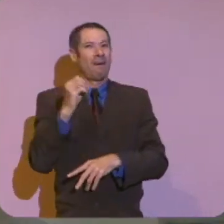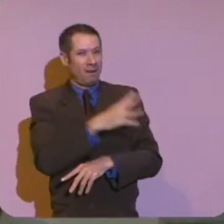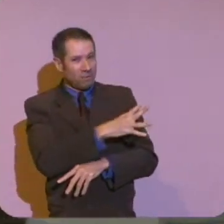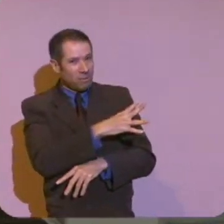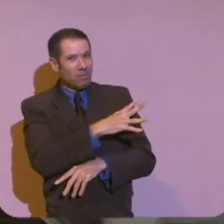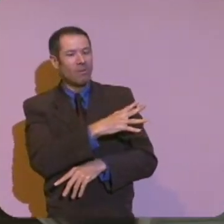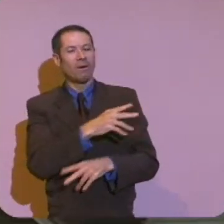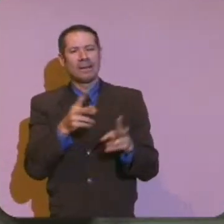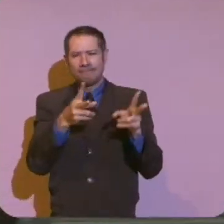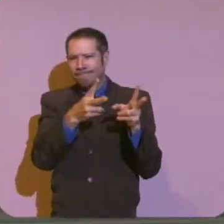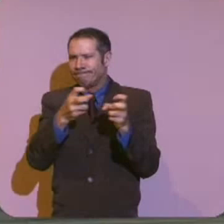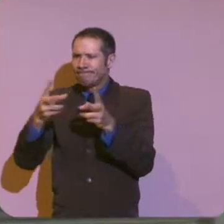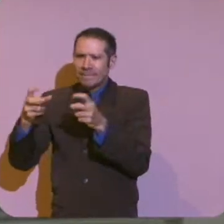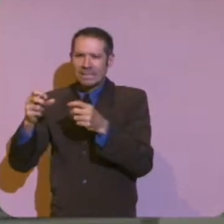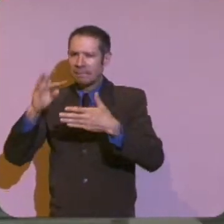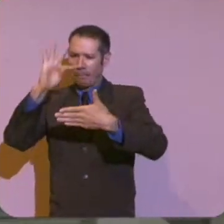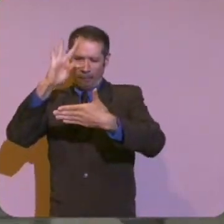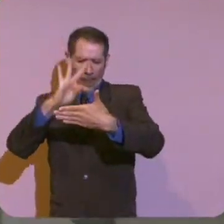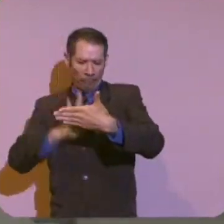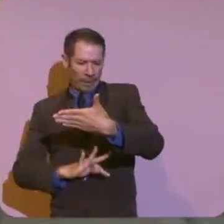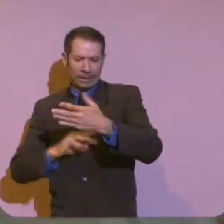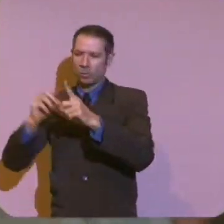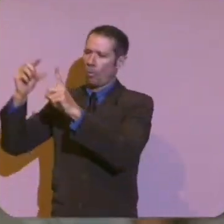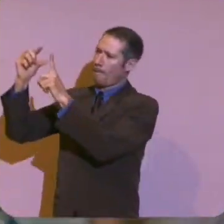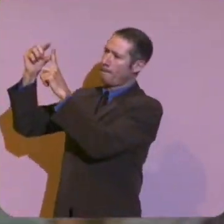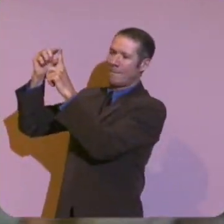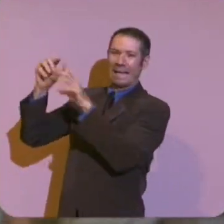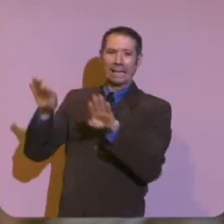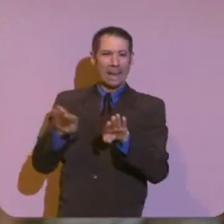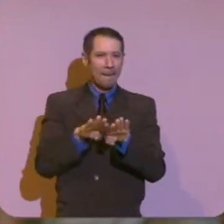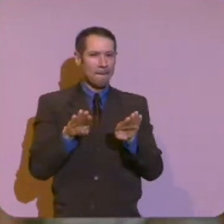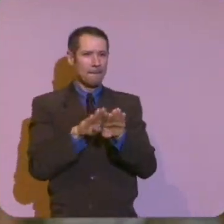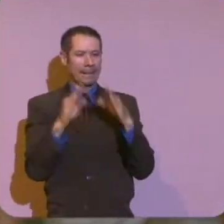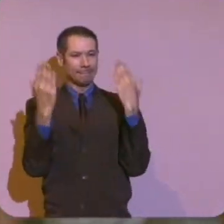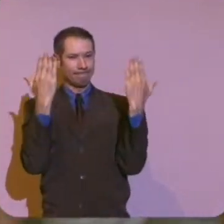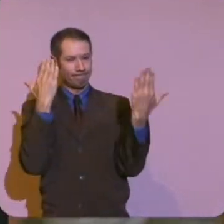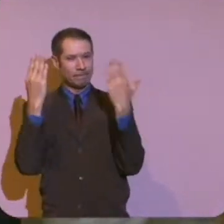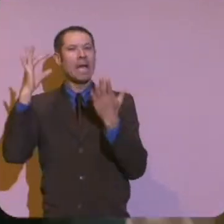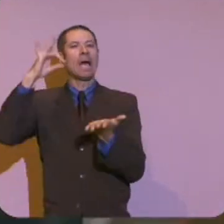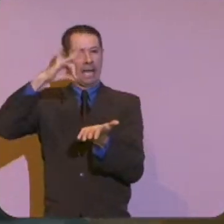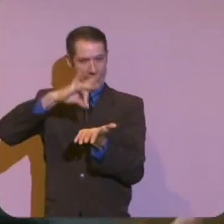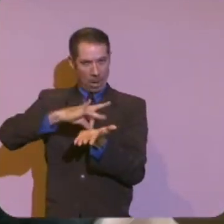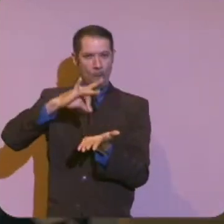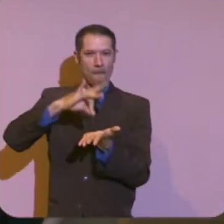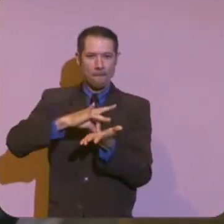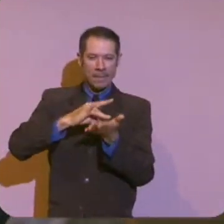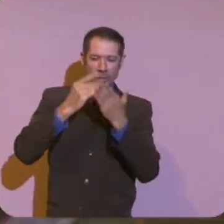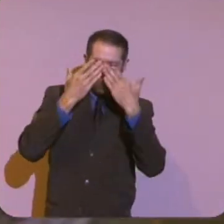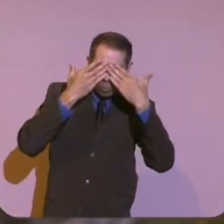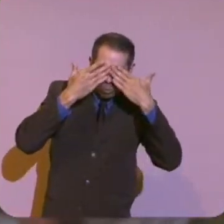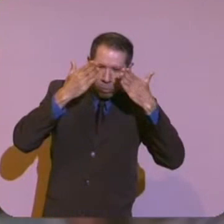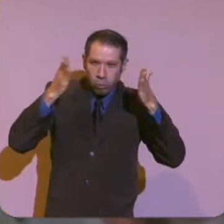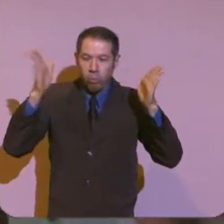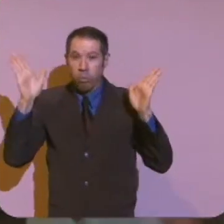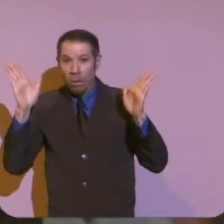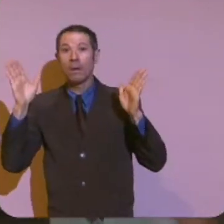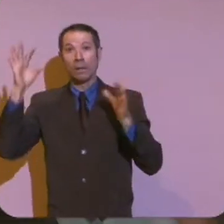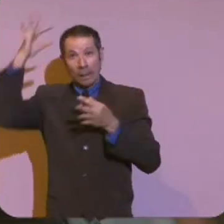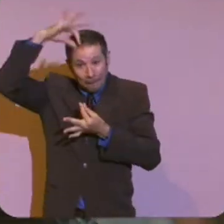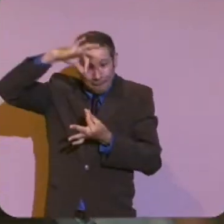vejo que naquele texto a Bíblia está dizendo também simbolicamente, realmente caíram escamas, mas